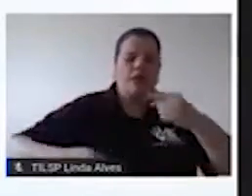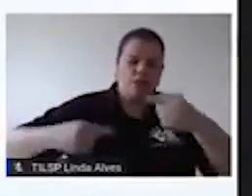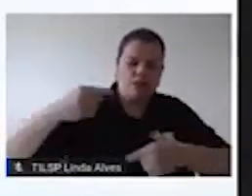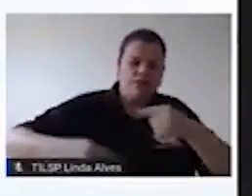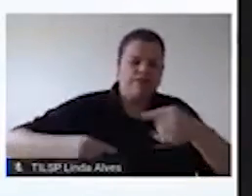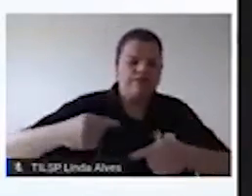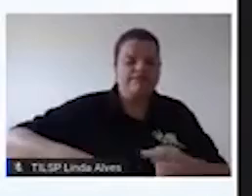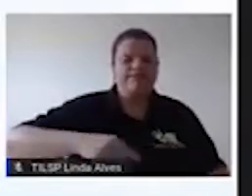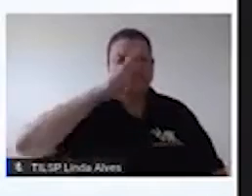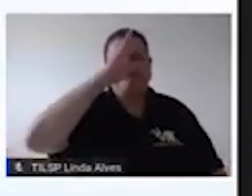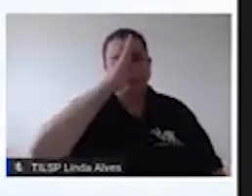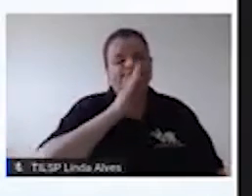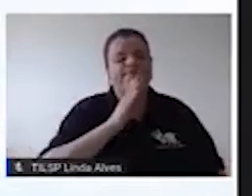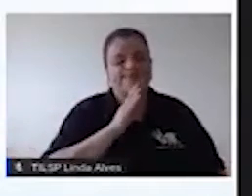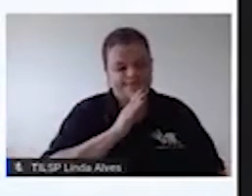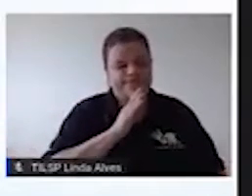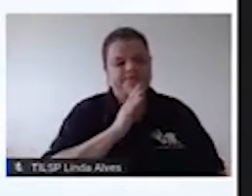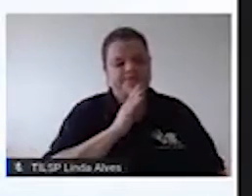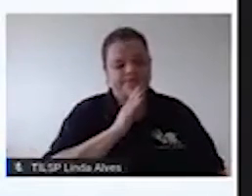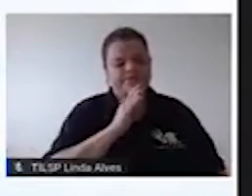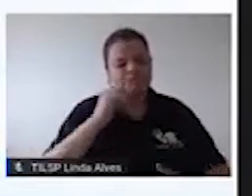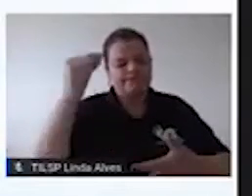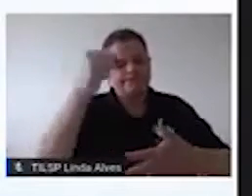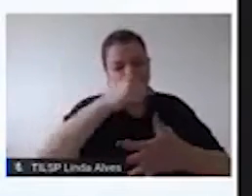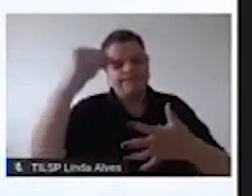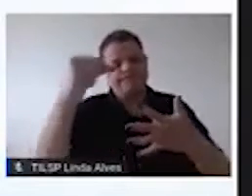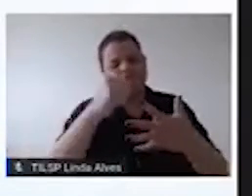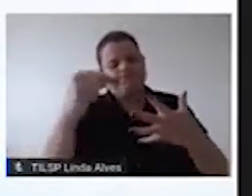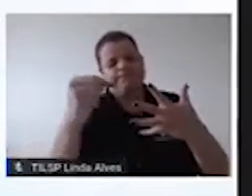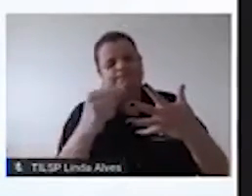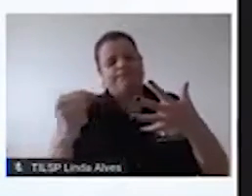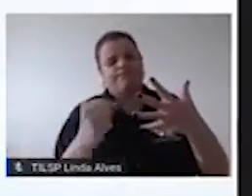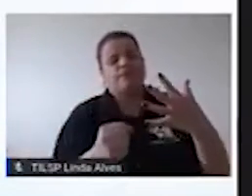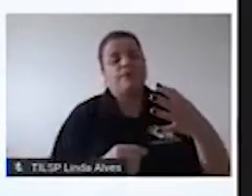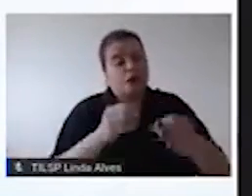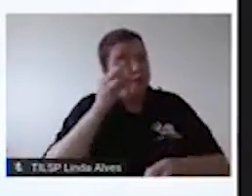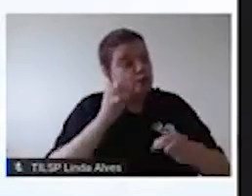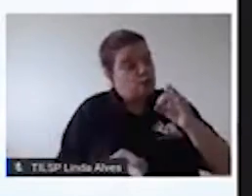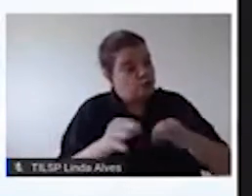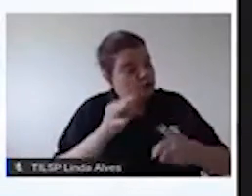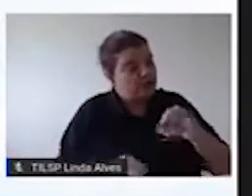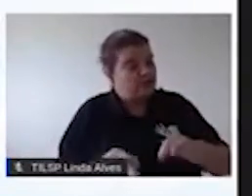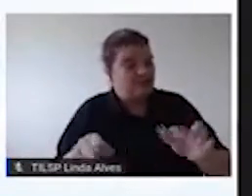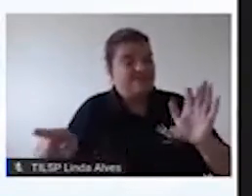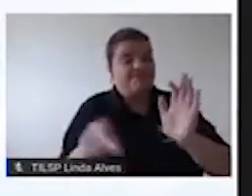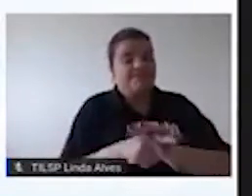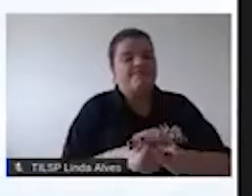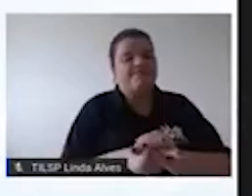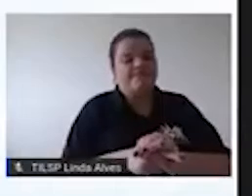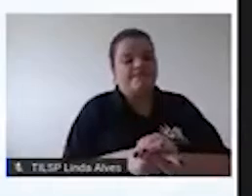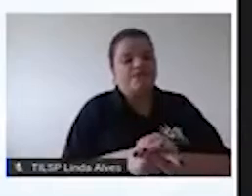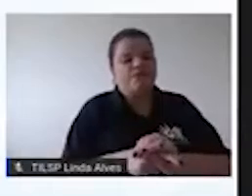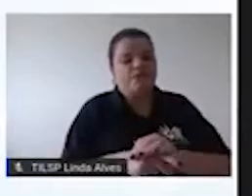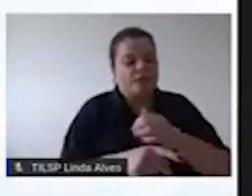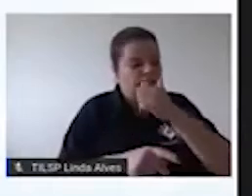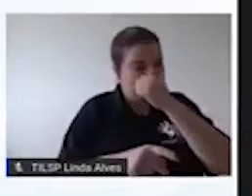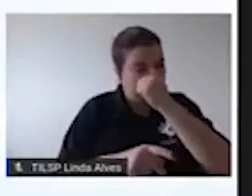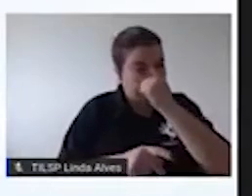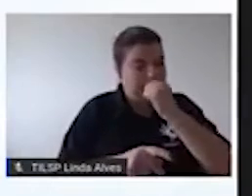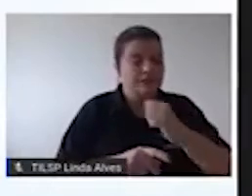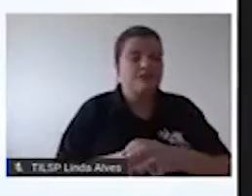pública na ordem jurídica, então, para a legislação, né,